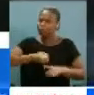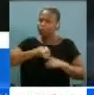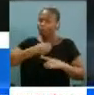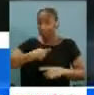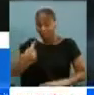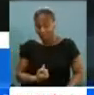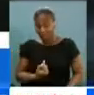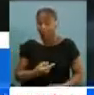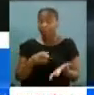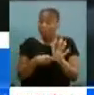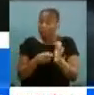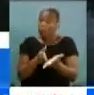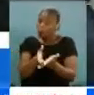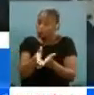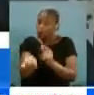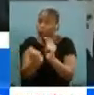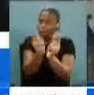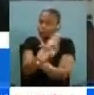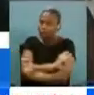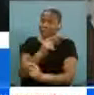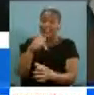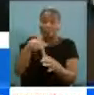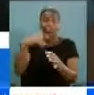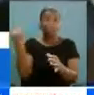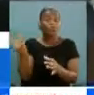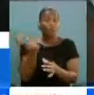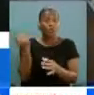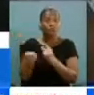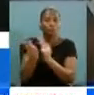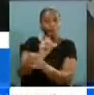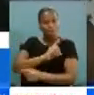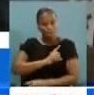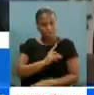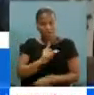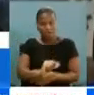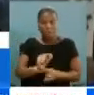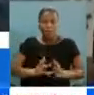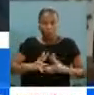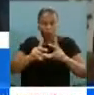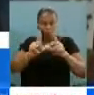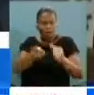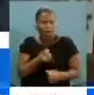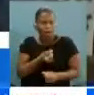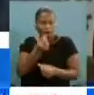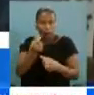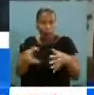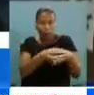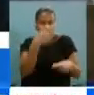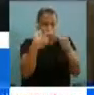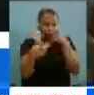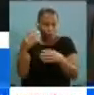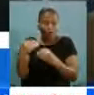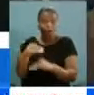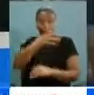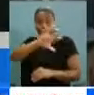Deve-se, por exemplo, continuar as reformas institucionais, as privatizações, desenvolver o capital humano para que o